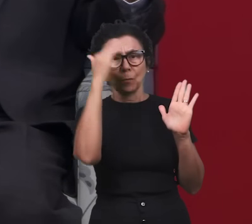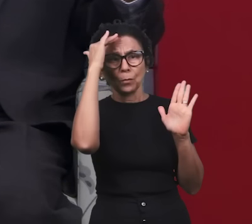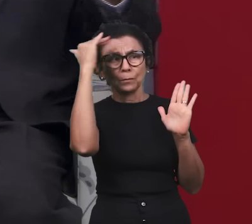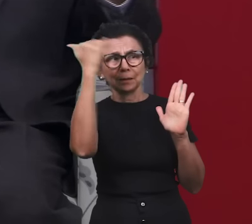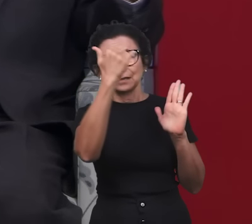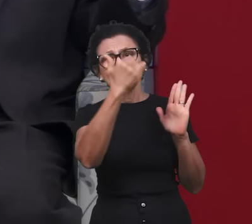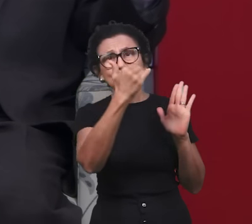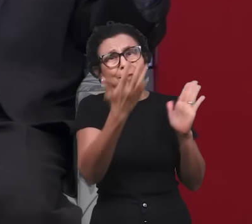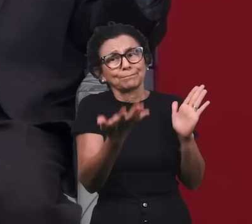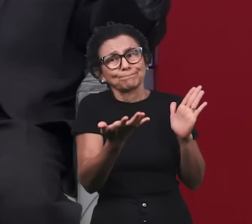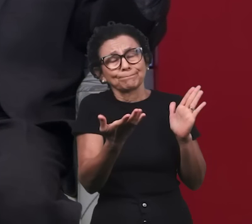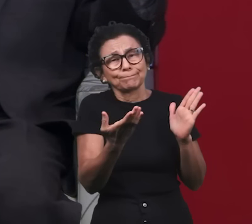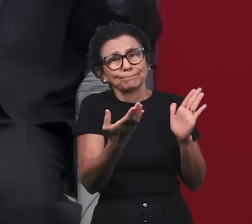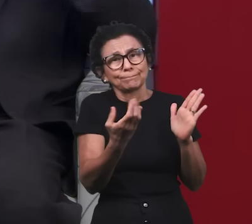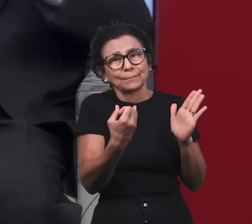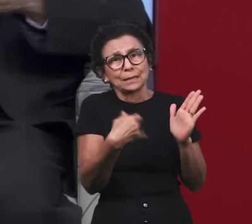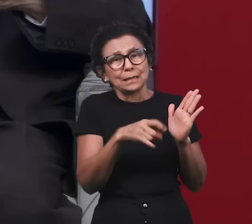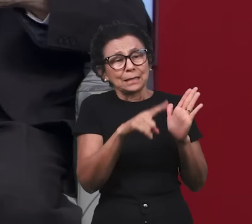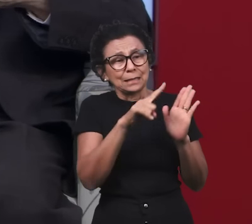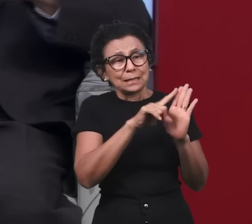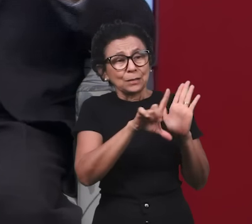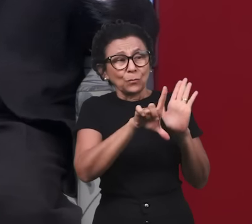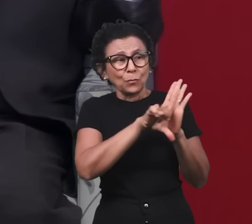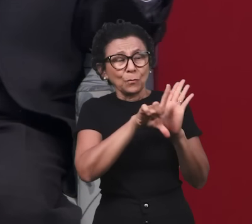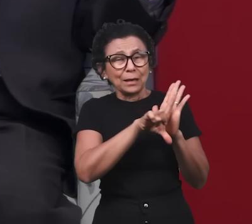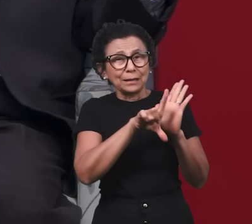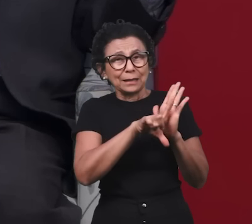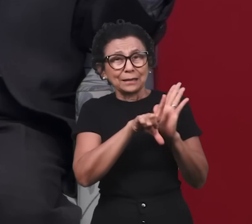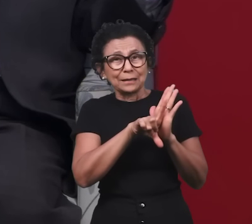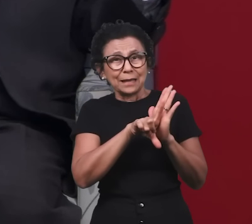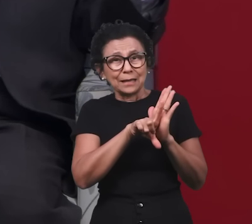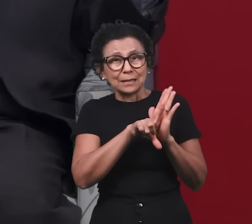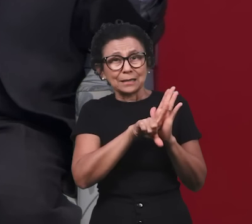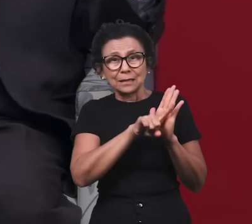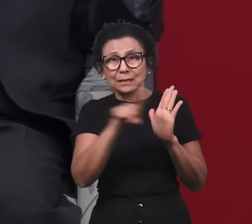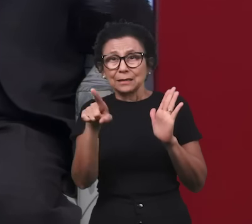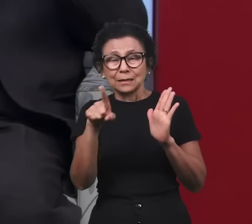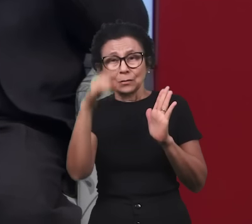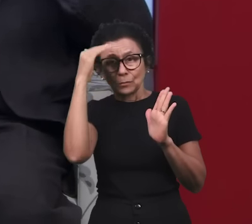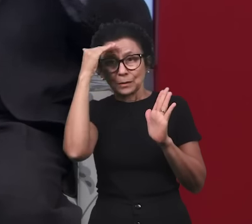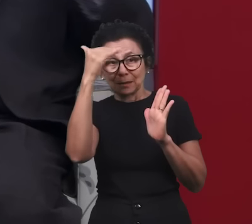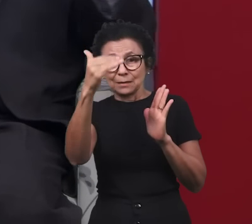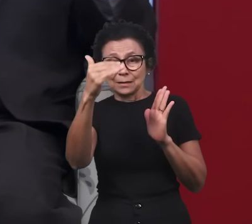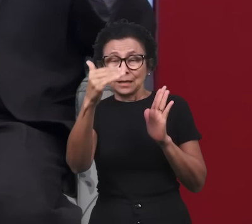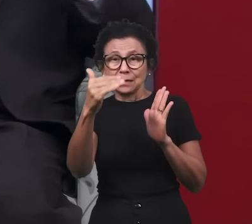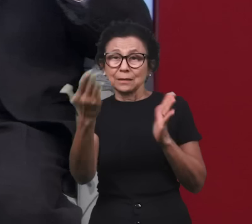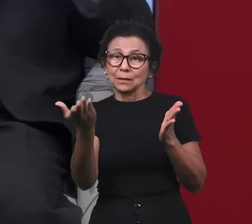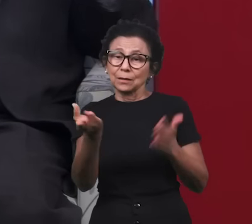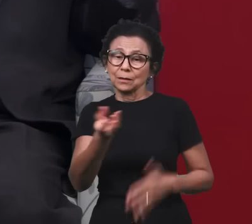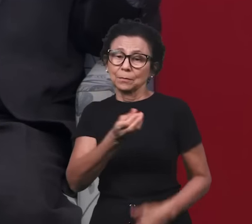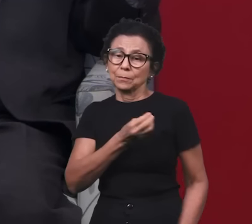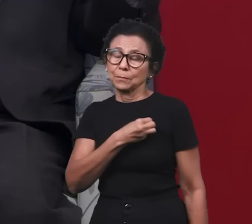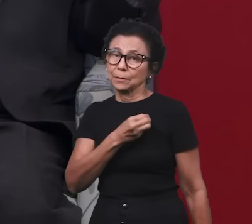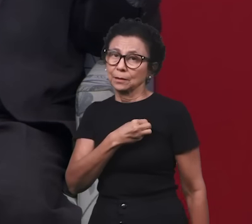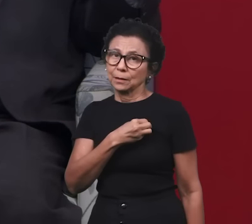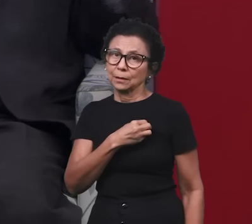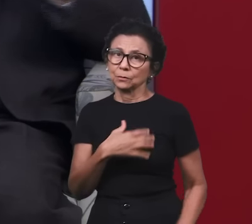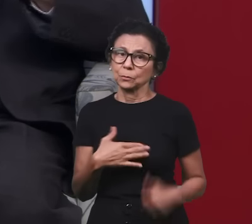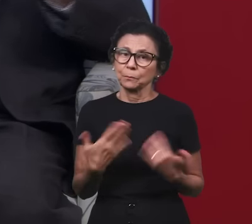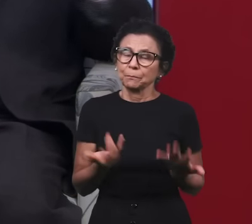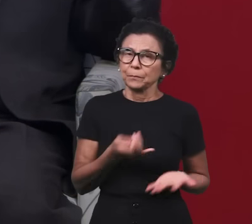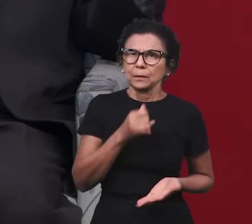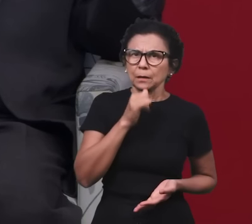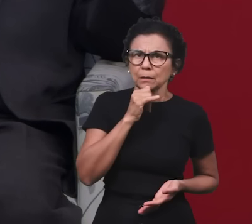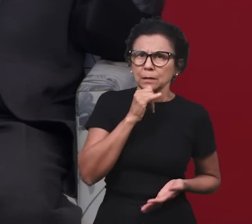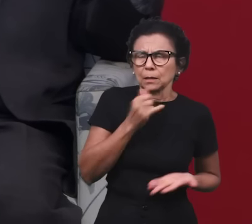Transgredir a lei era pecar. Pecado era transgressão da lei de Deus. Como exemplo, nós temos hoje